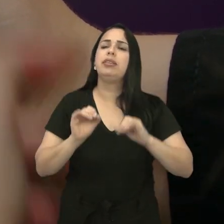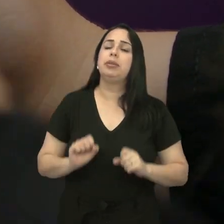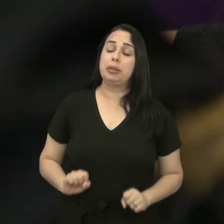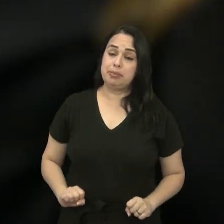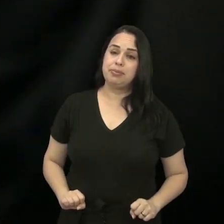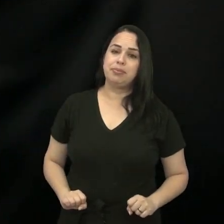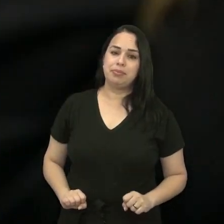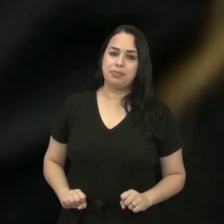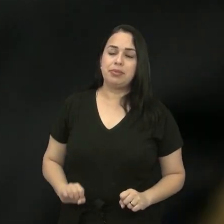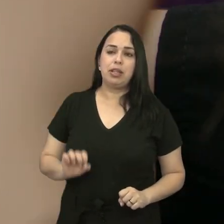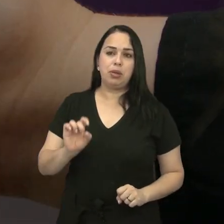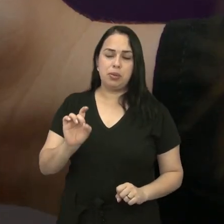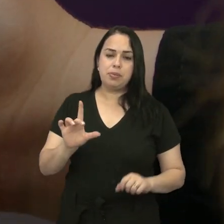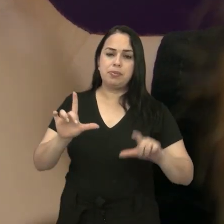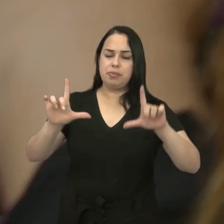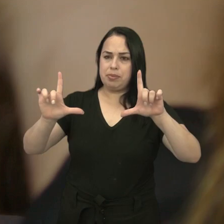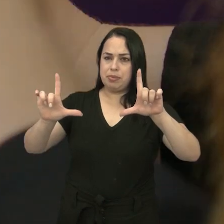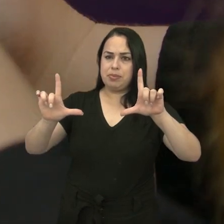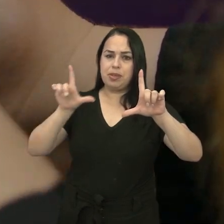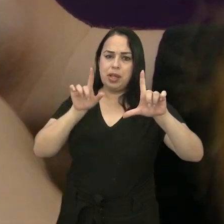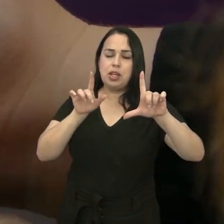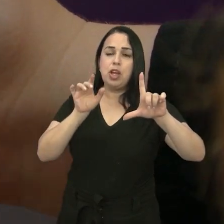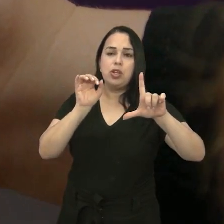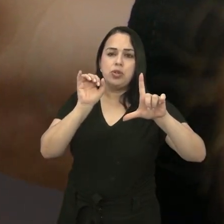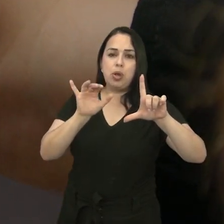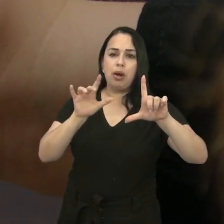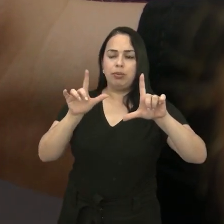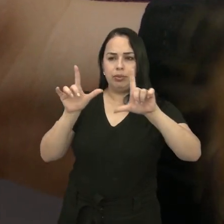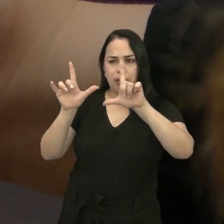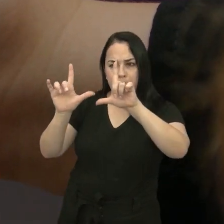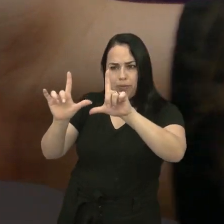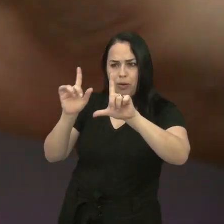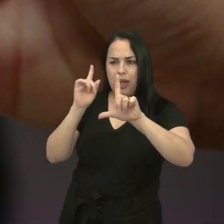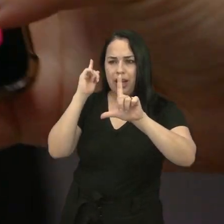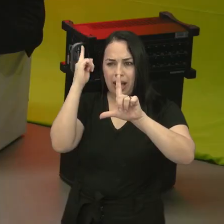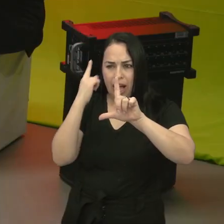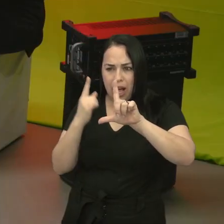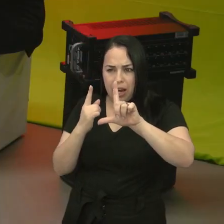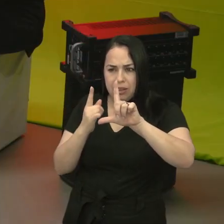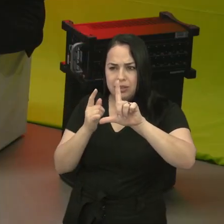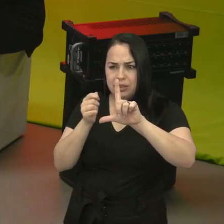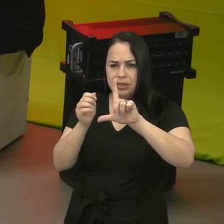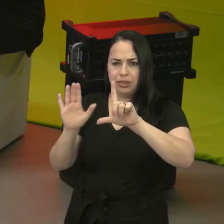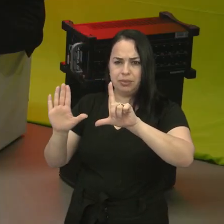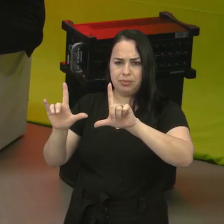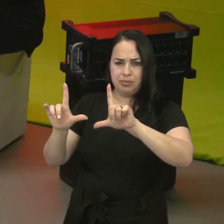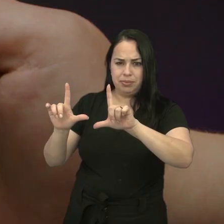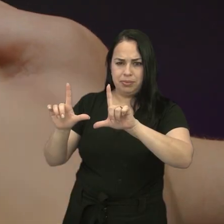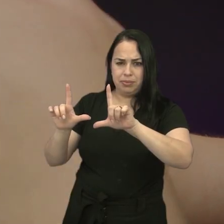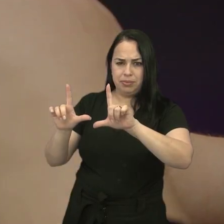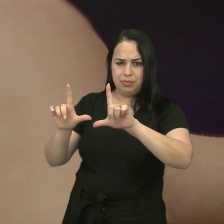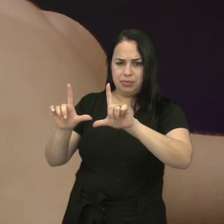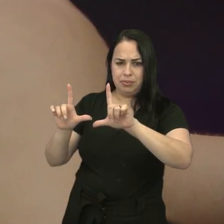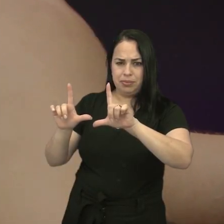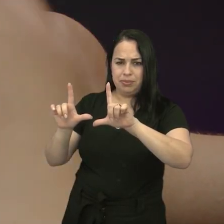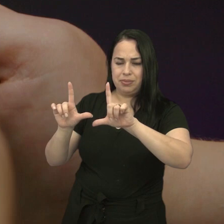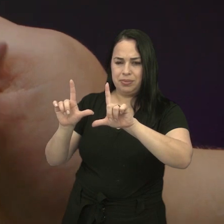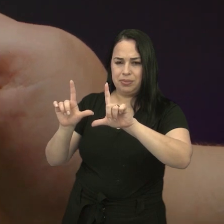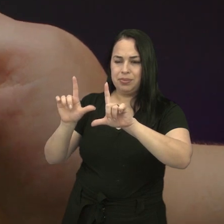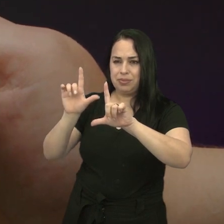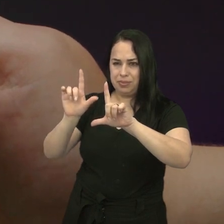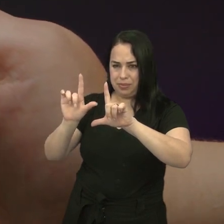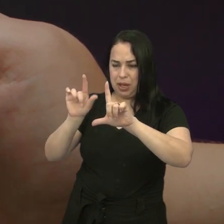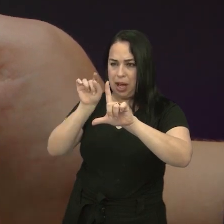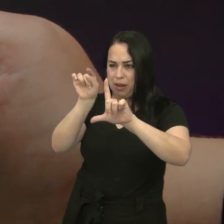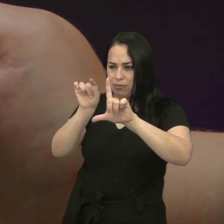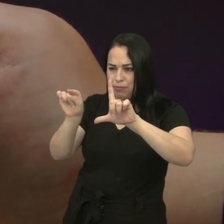de não só centralizado, né? Às vezes, por exemplo, se eu estiver só fotografando a Tamires, talvez seja interessante que eu deixe ela aqui nesse ponto forte, ainda